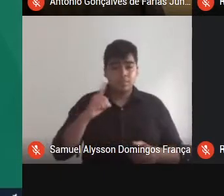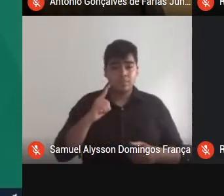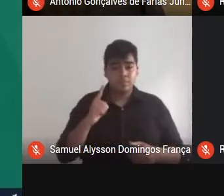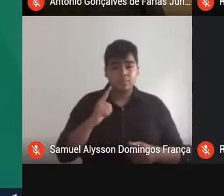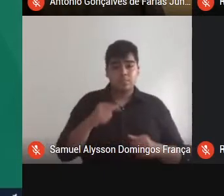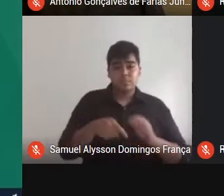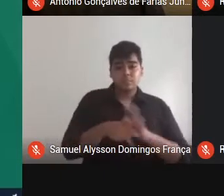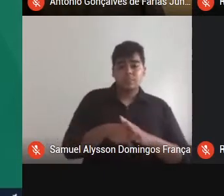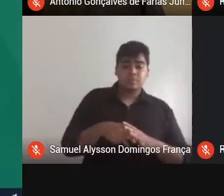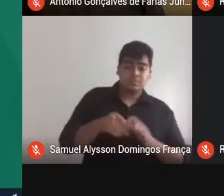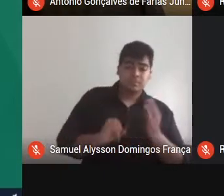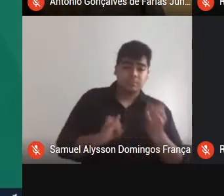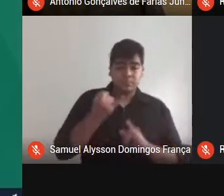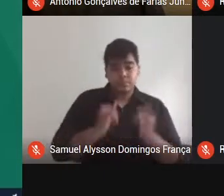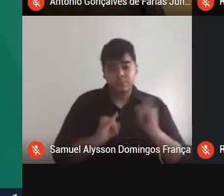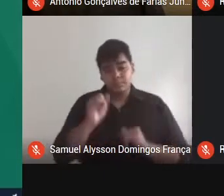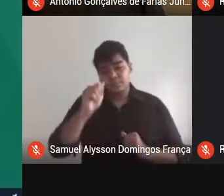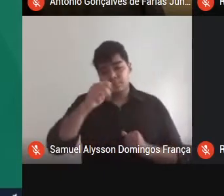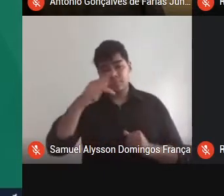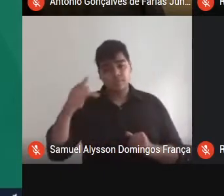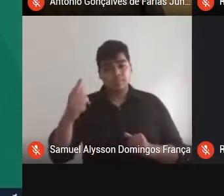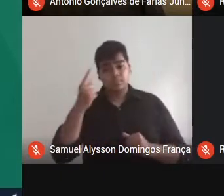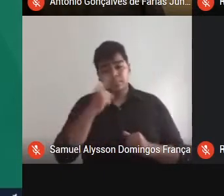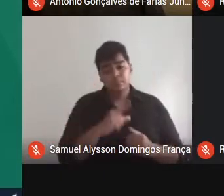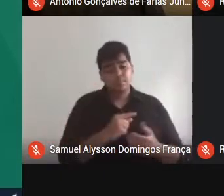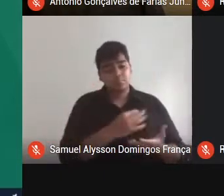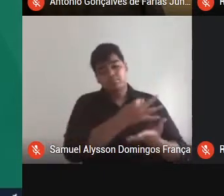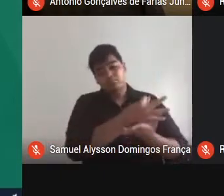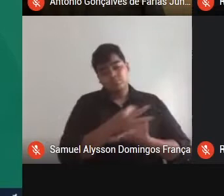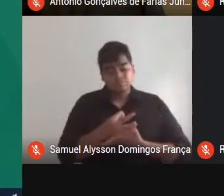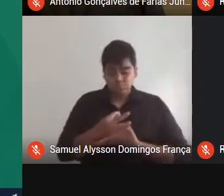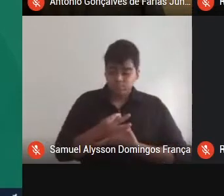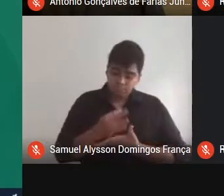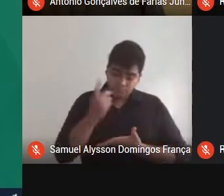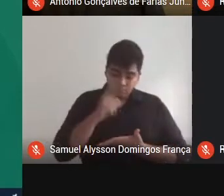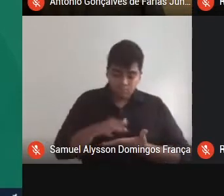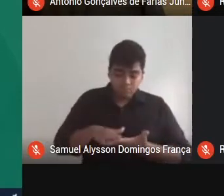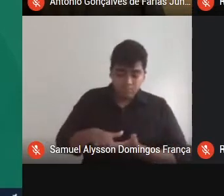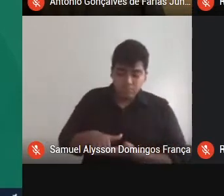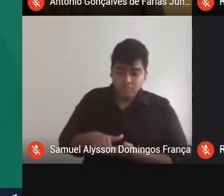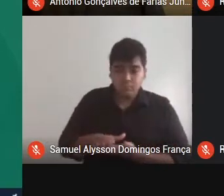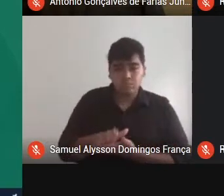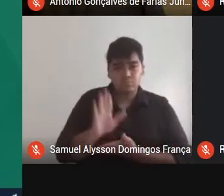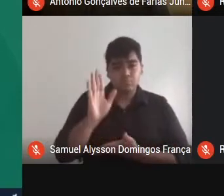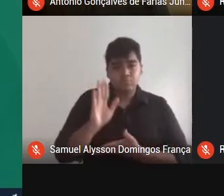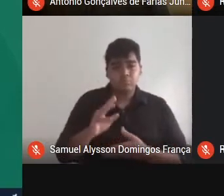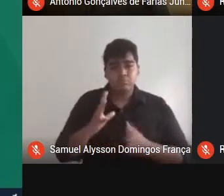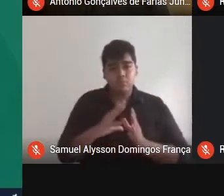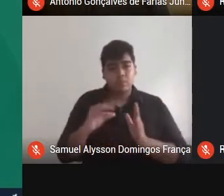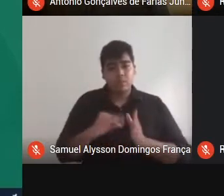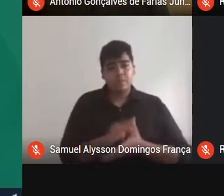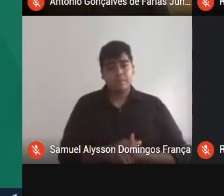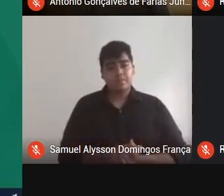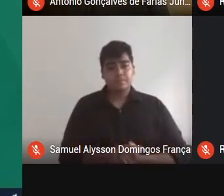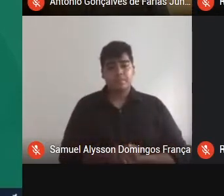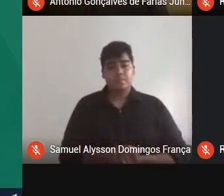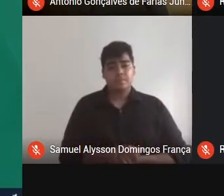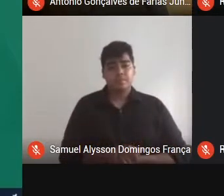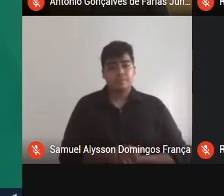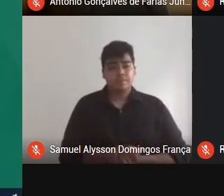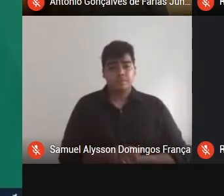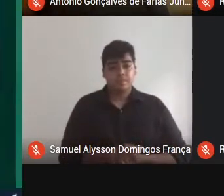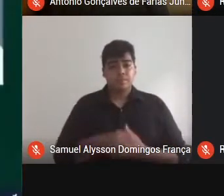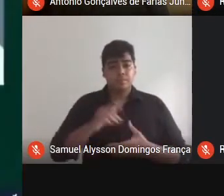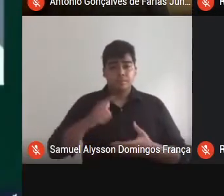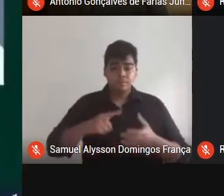pelo próprio fabricante que você consegue exportar esses modelos e imprimir, né, os teus modelos. A realidade